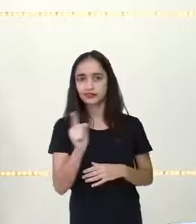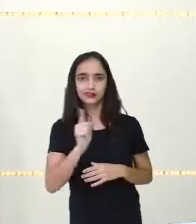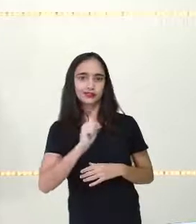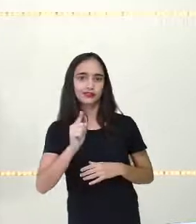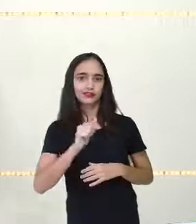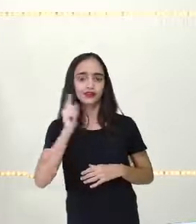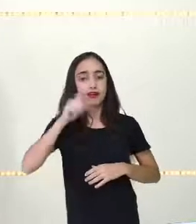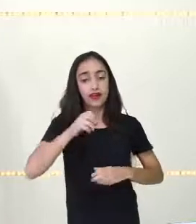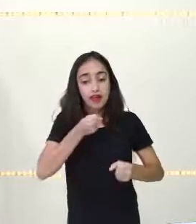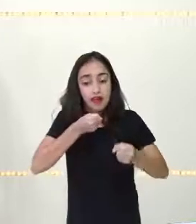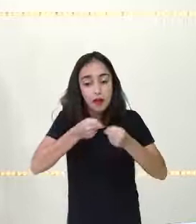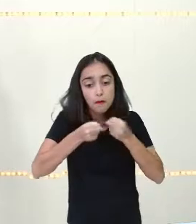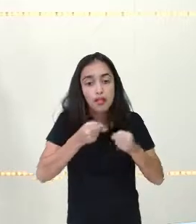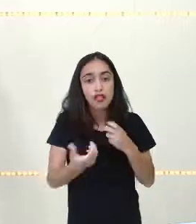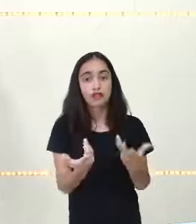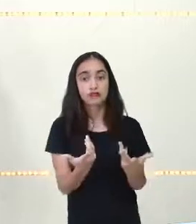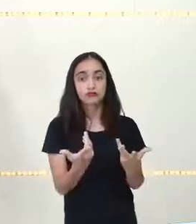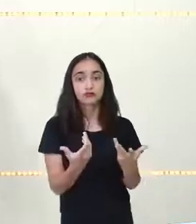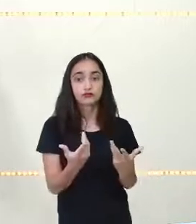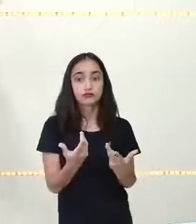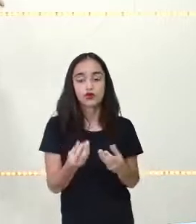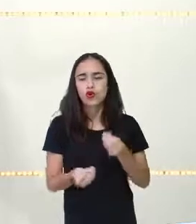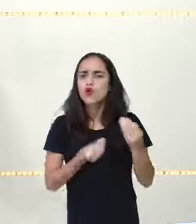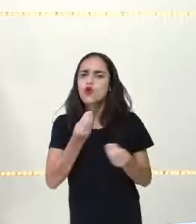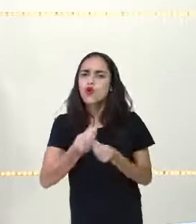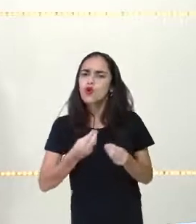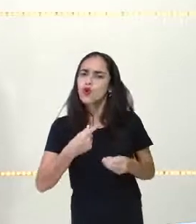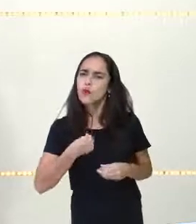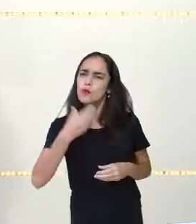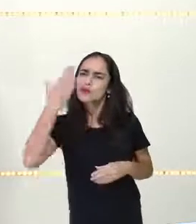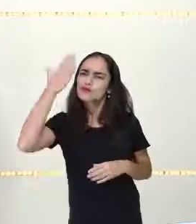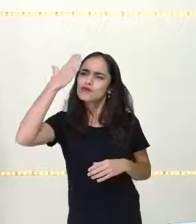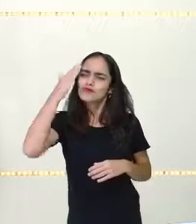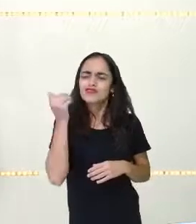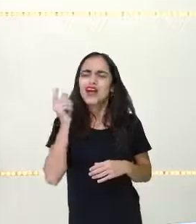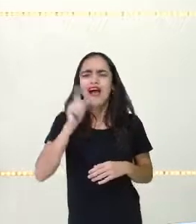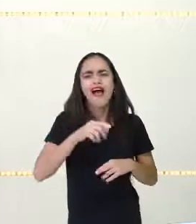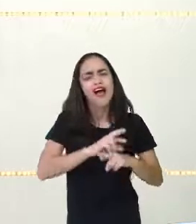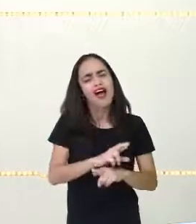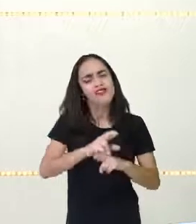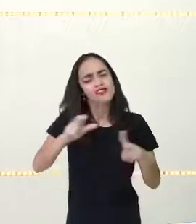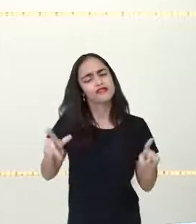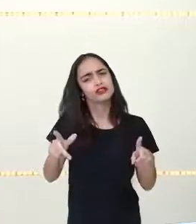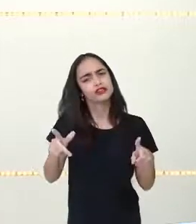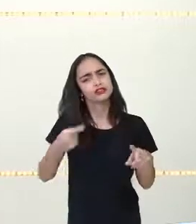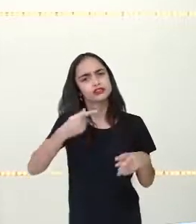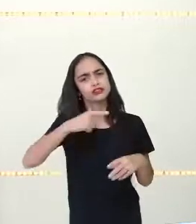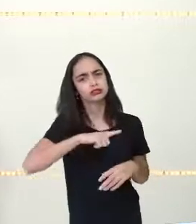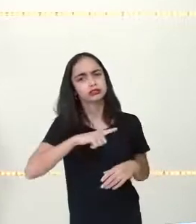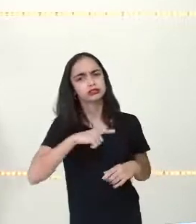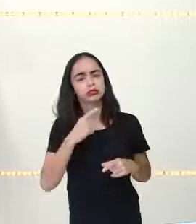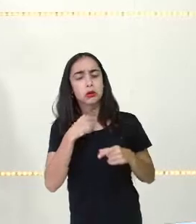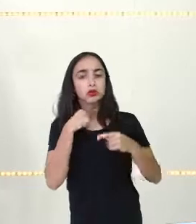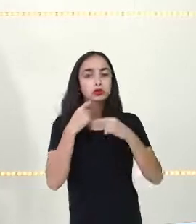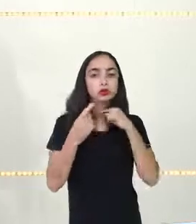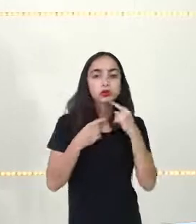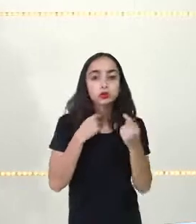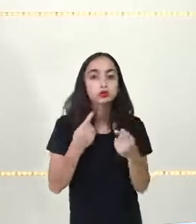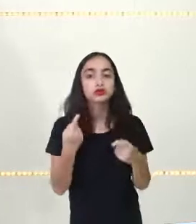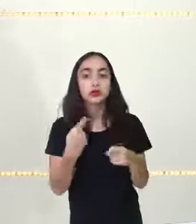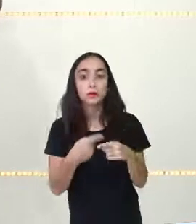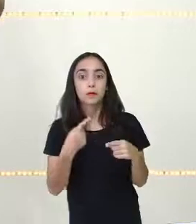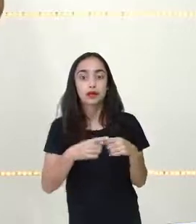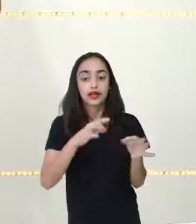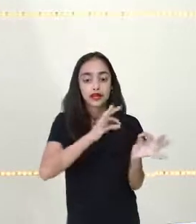professora e como eu vou saber a diferença se é notícia se é reportagem eu fiquei até em dúvida porque eu assistindo sua aula